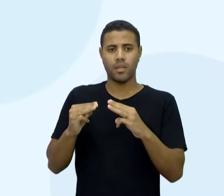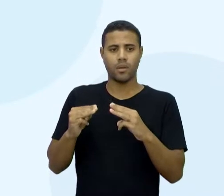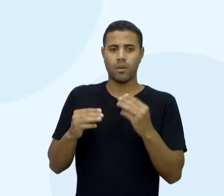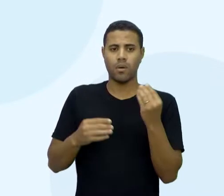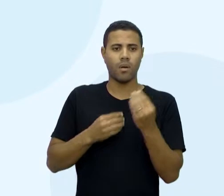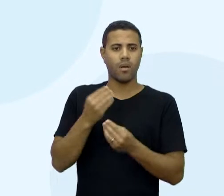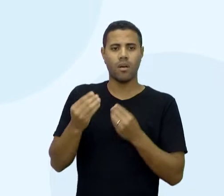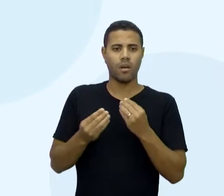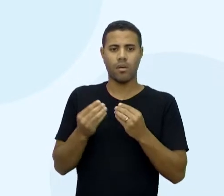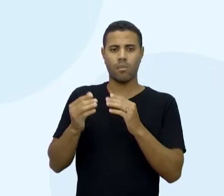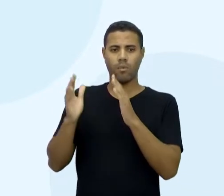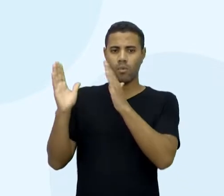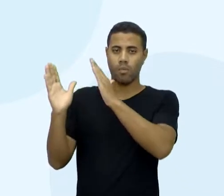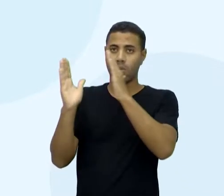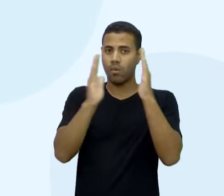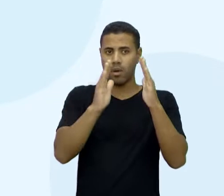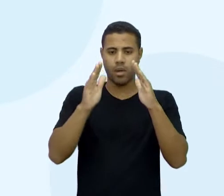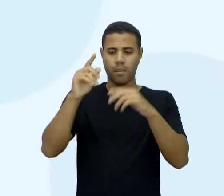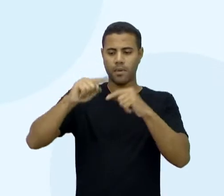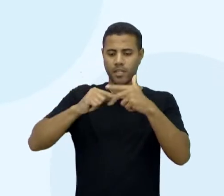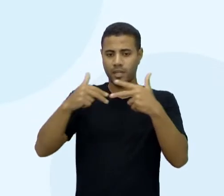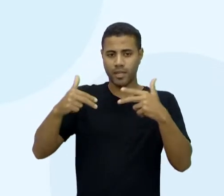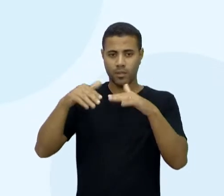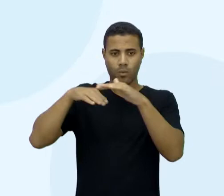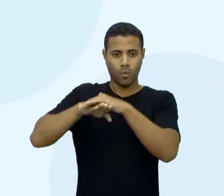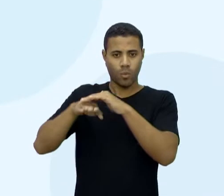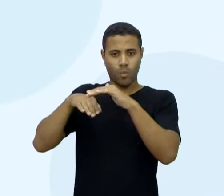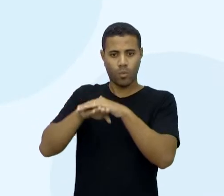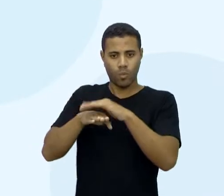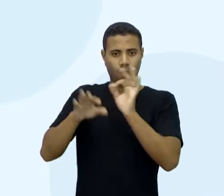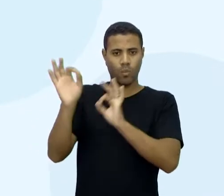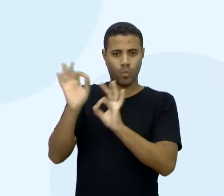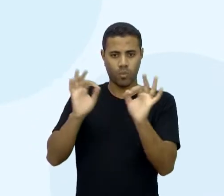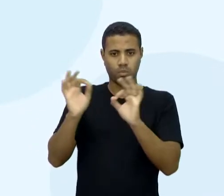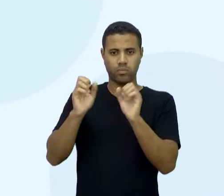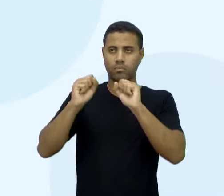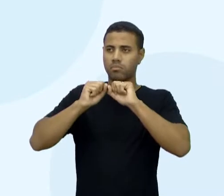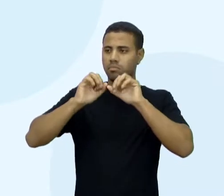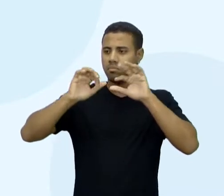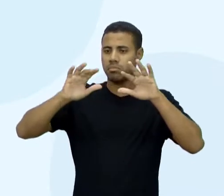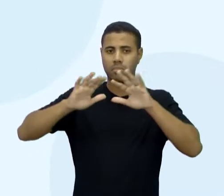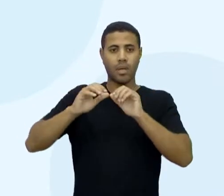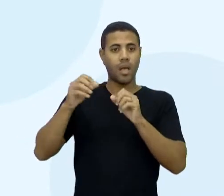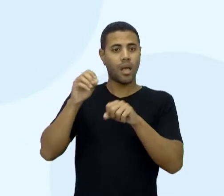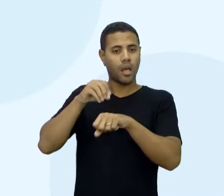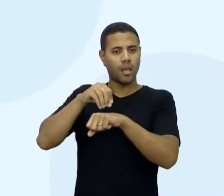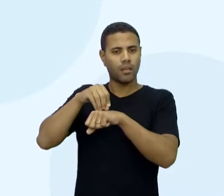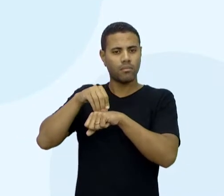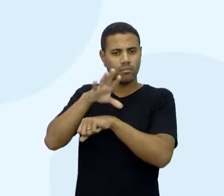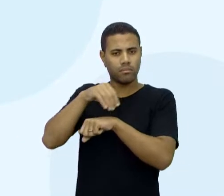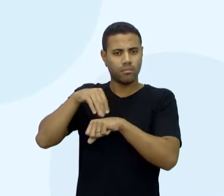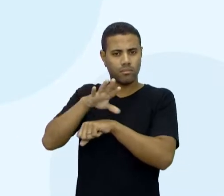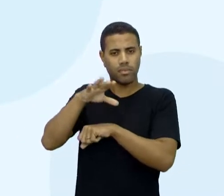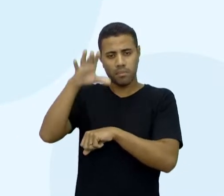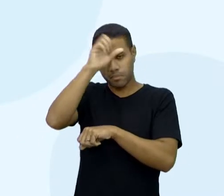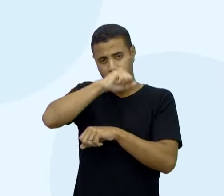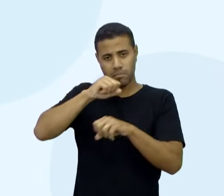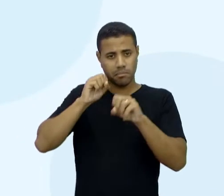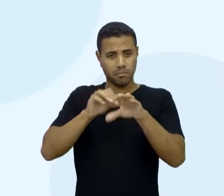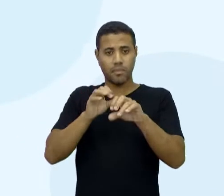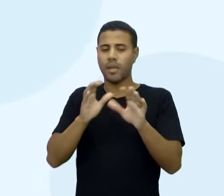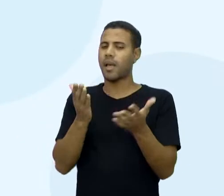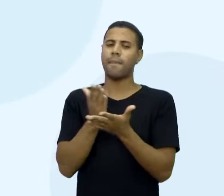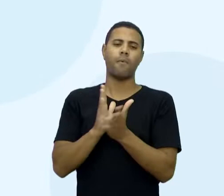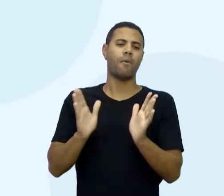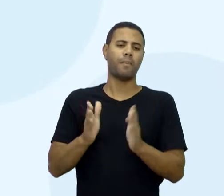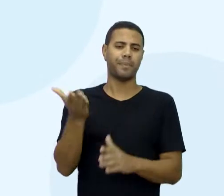você armazenar objetos e você difundir, né, espalhar conhecimento, ele acabou,